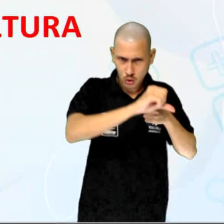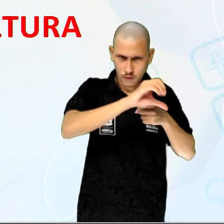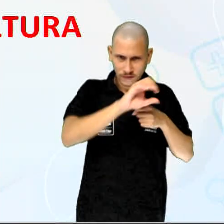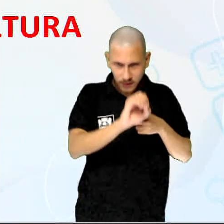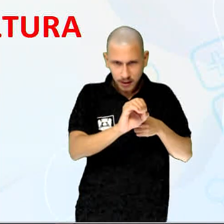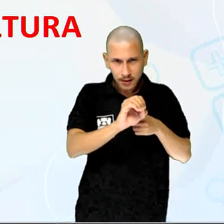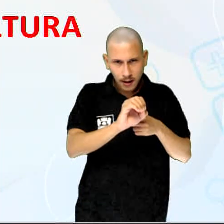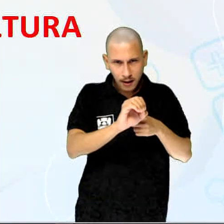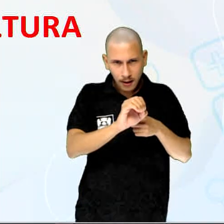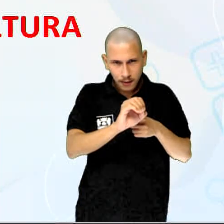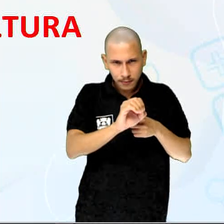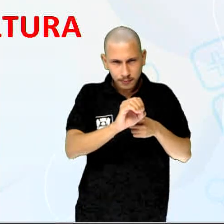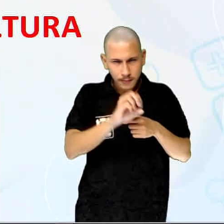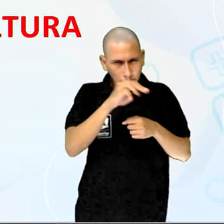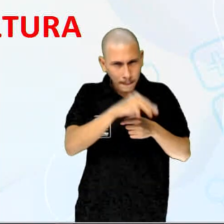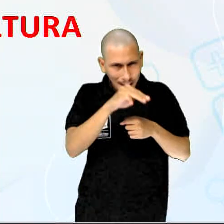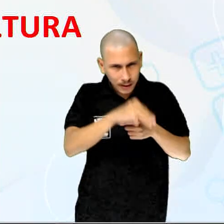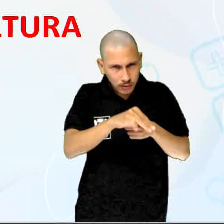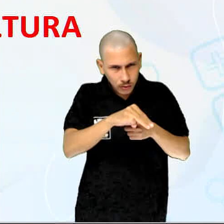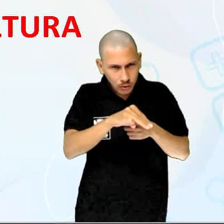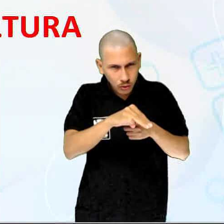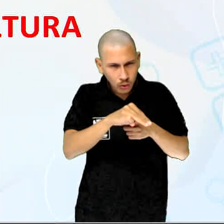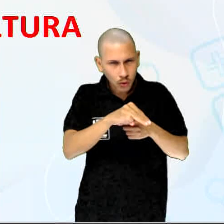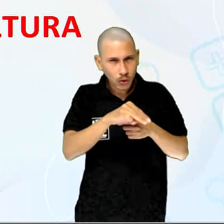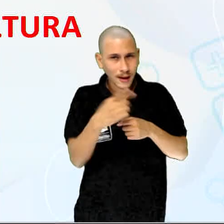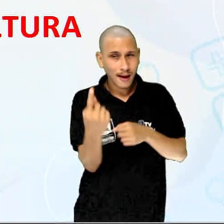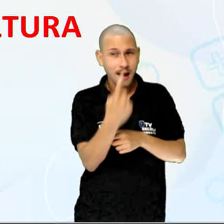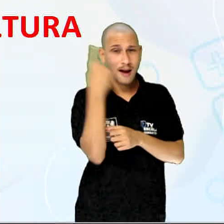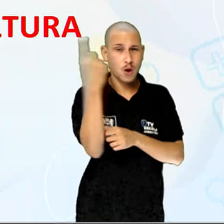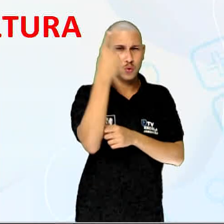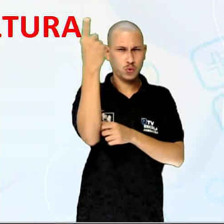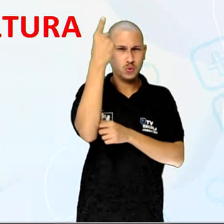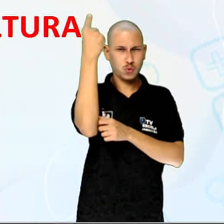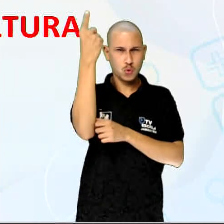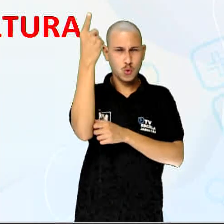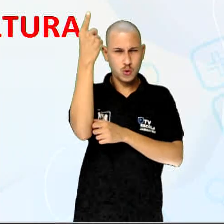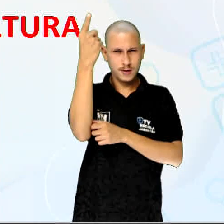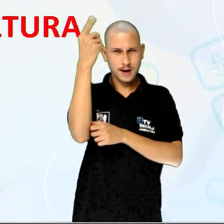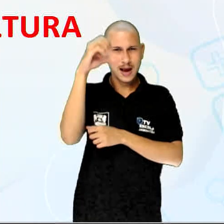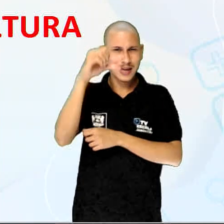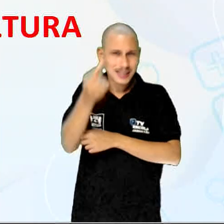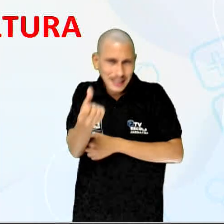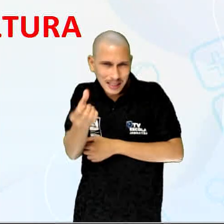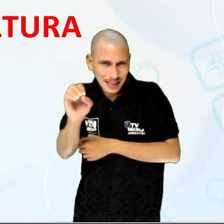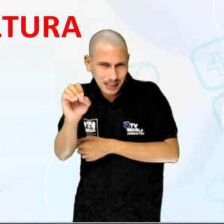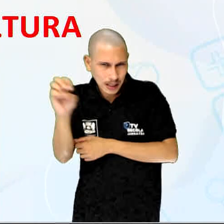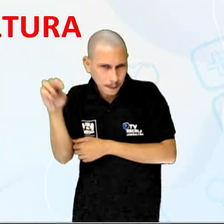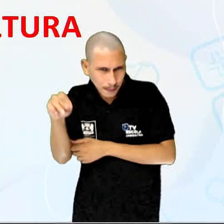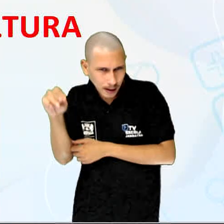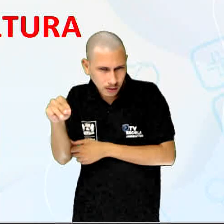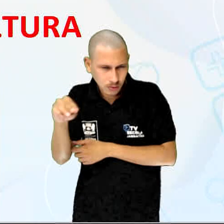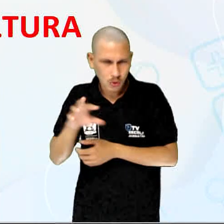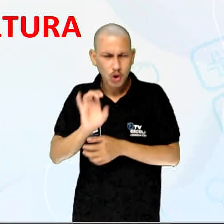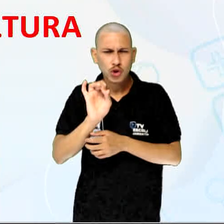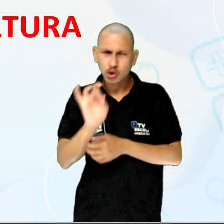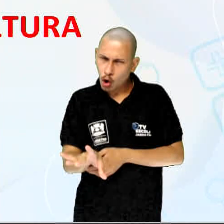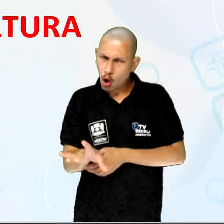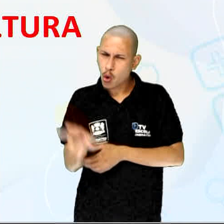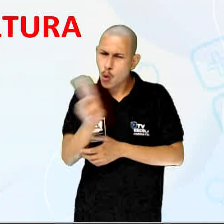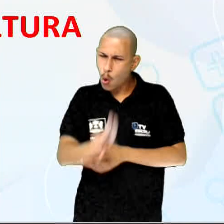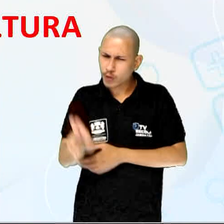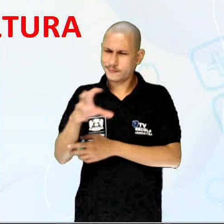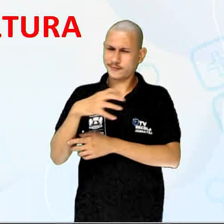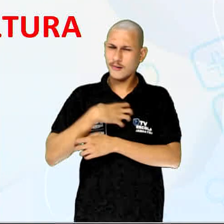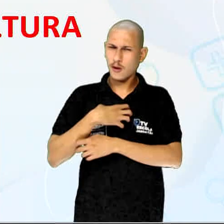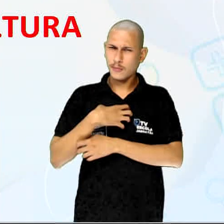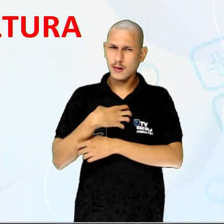90 metros, e a altura, que vai ser a largura dele, 60 metros. E é só a gente aplicar direto na